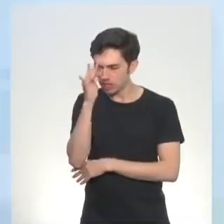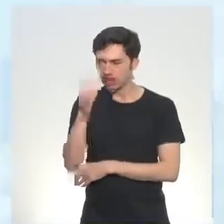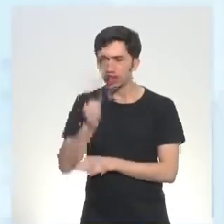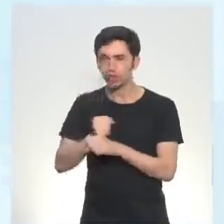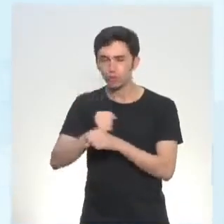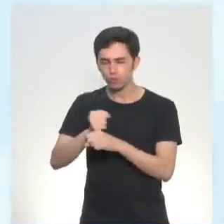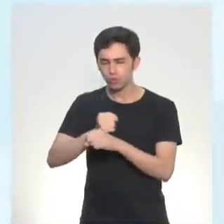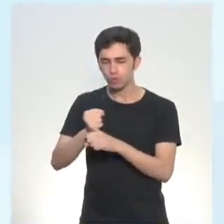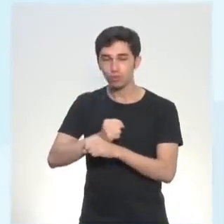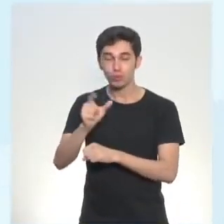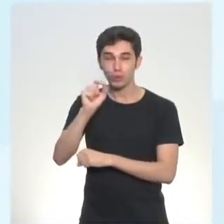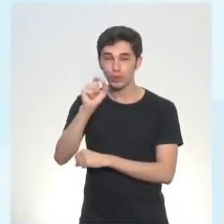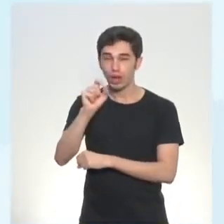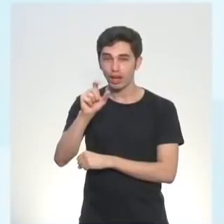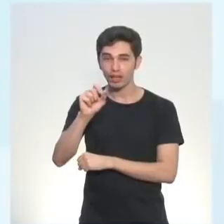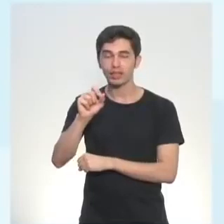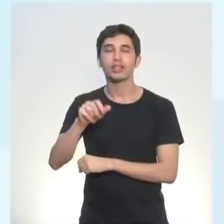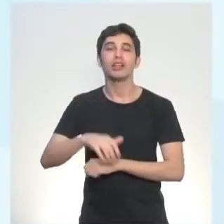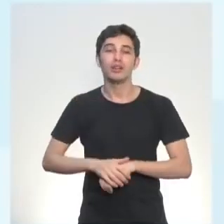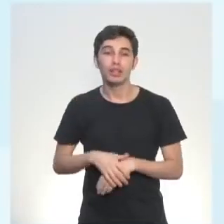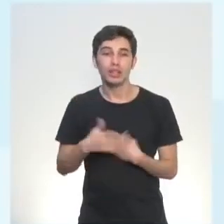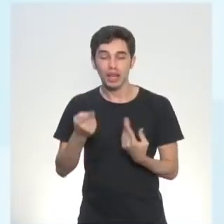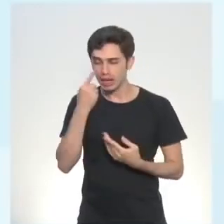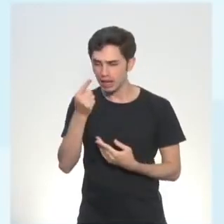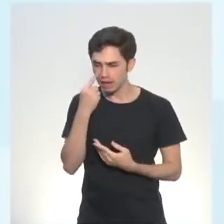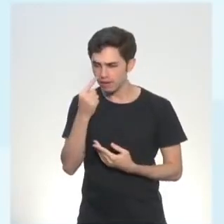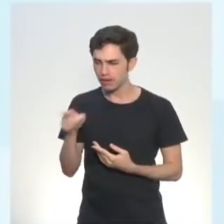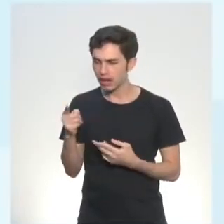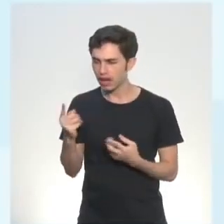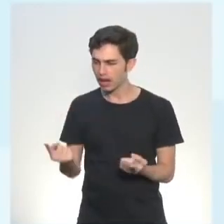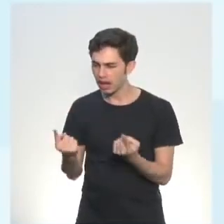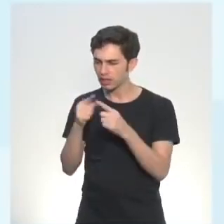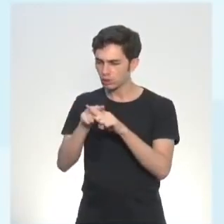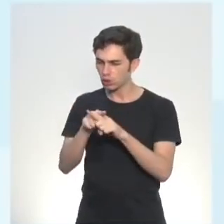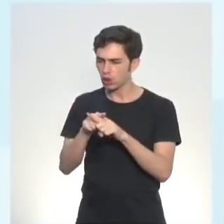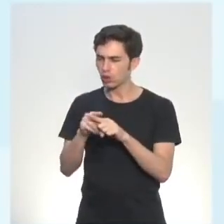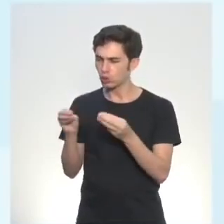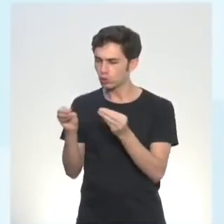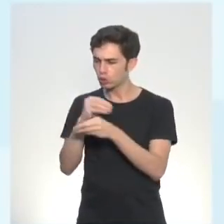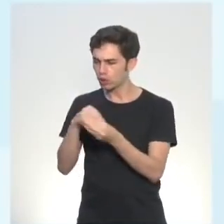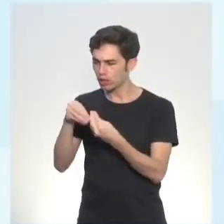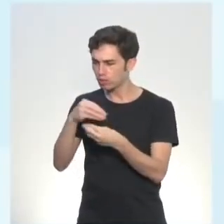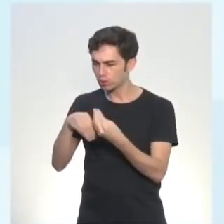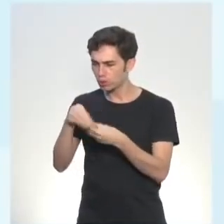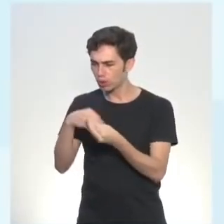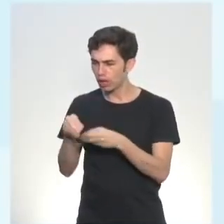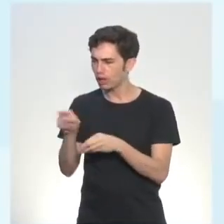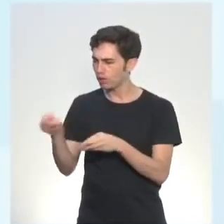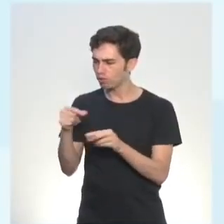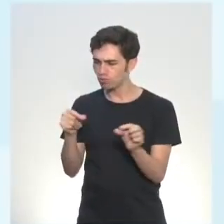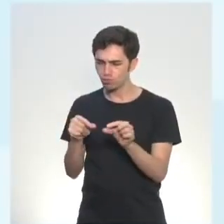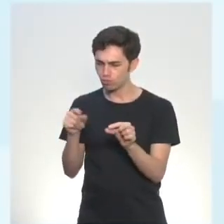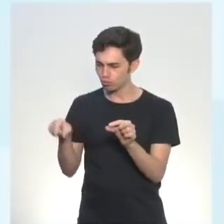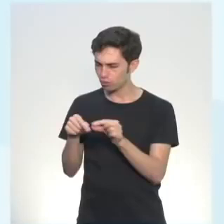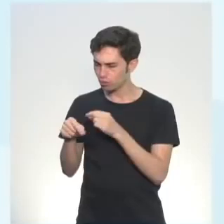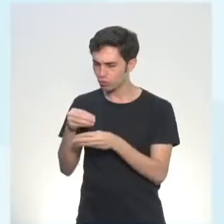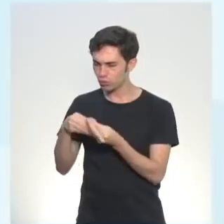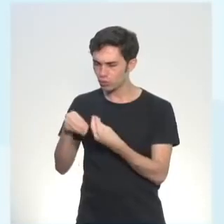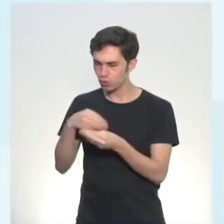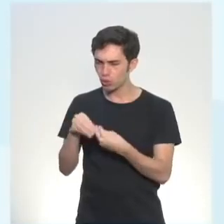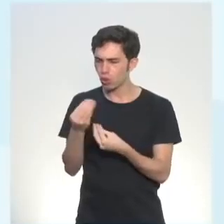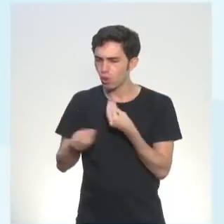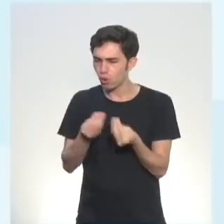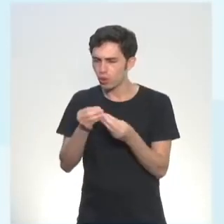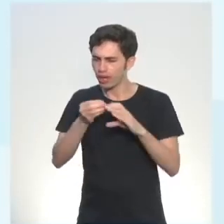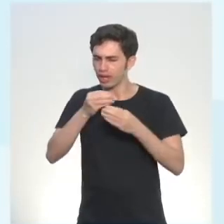anos e ele verificava justamente o cruzamento das suas variedades e das suas características. E aí ele passou a acompanhar, então,